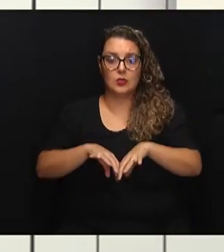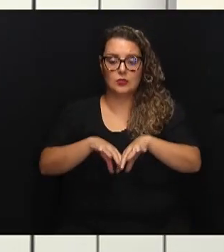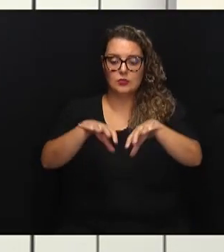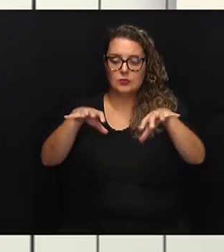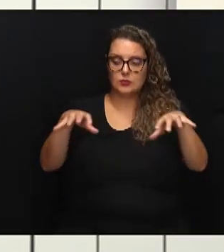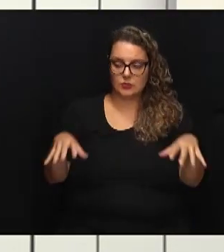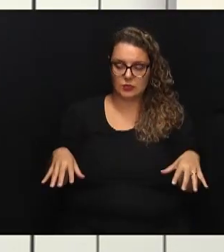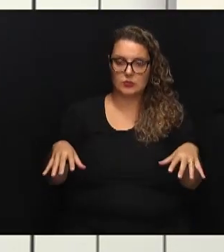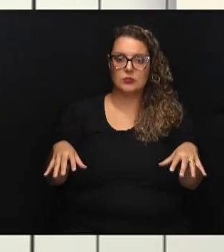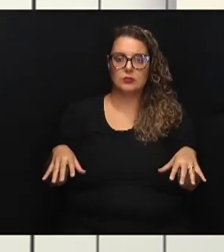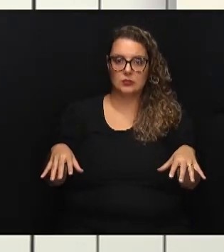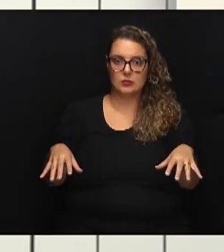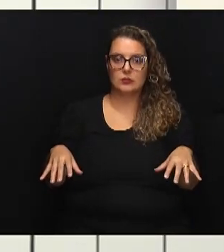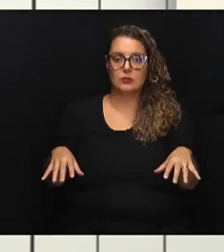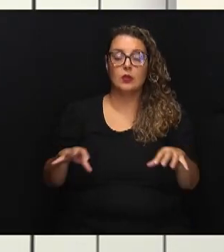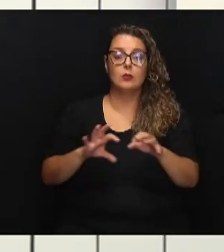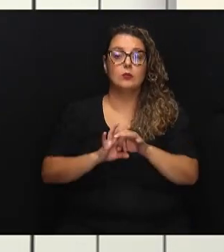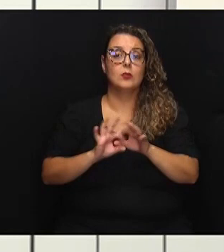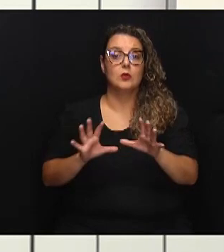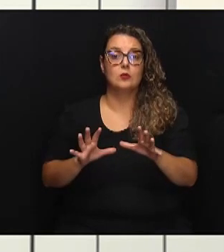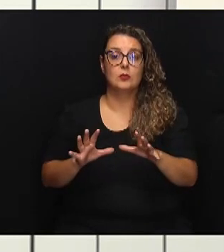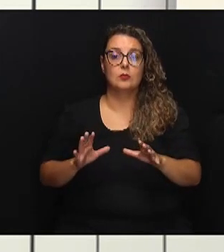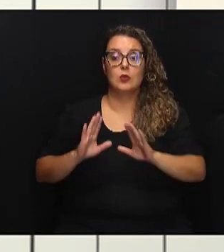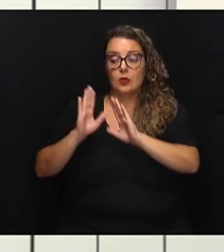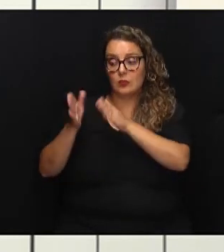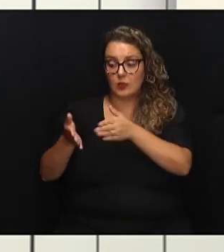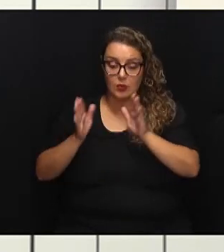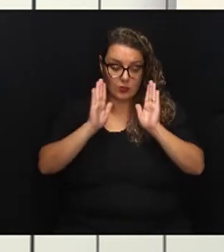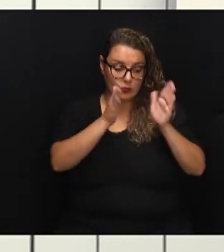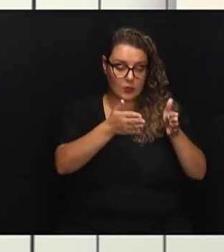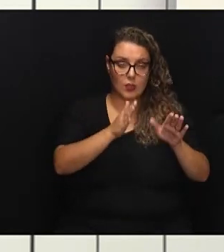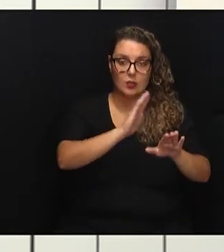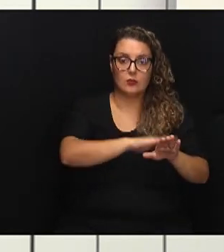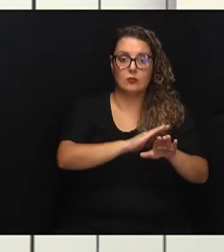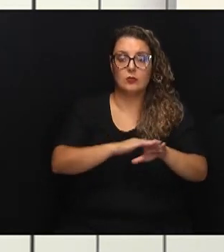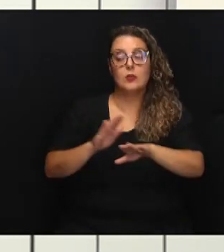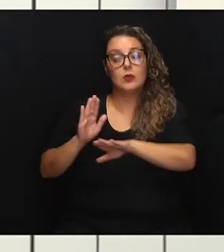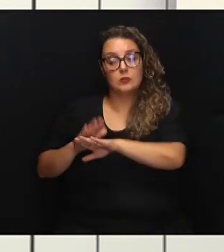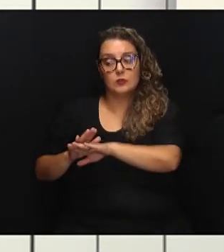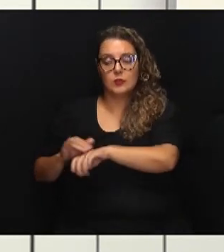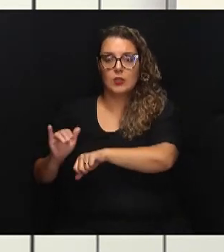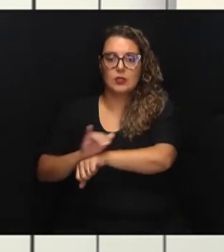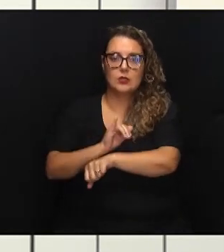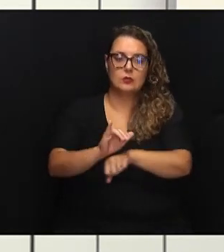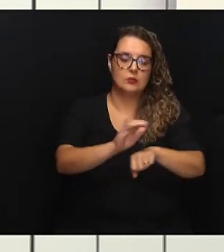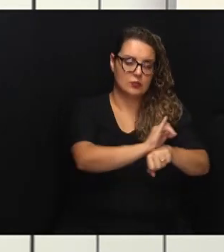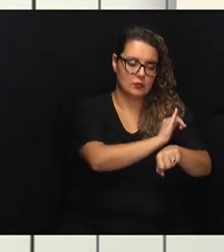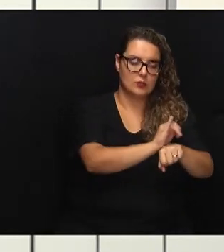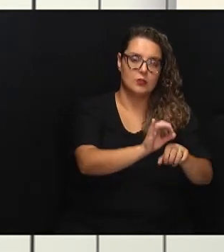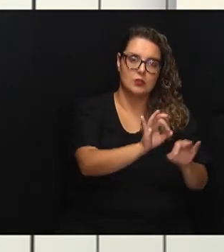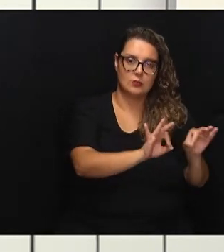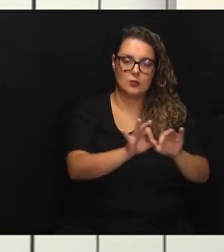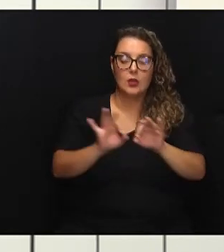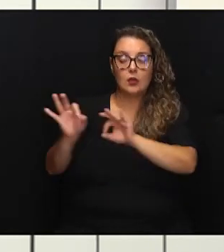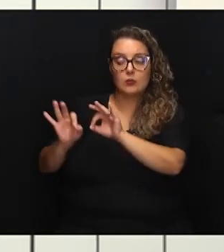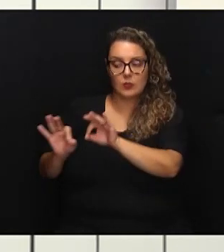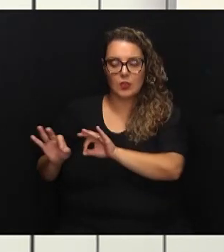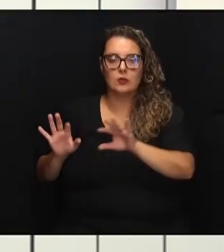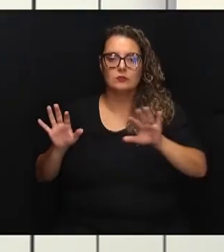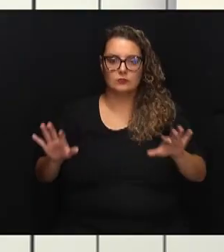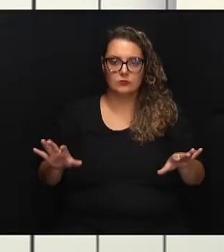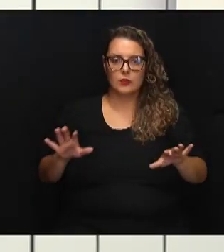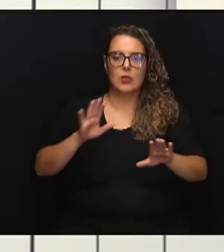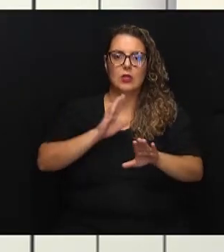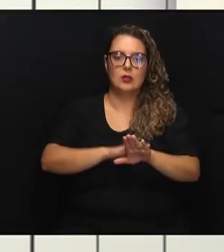duas funções, permitindo maior foco nas atividades estratégicas e de planejamento da secretaria e nas